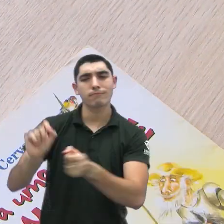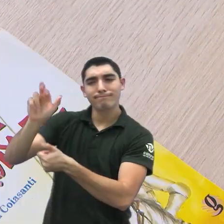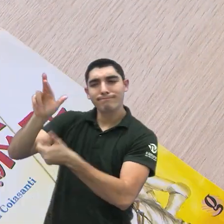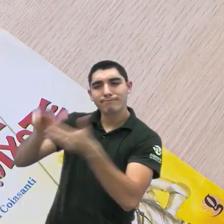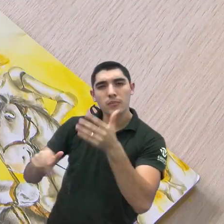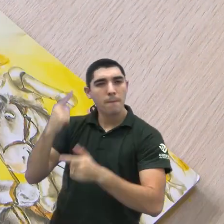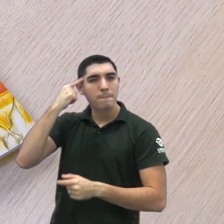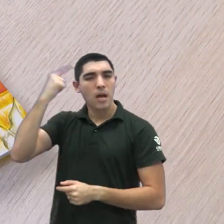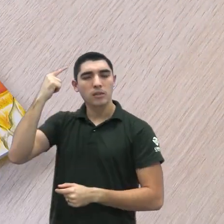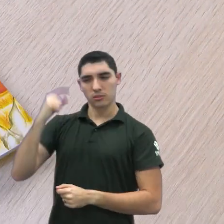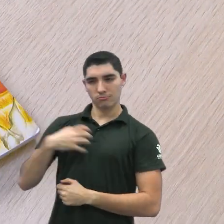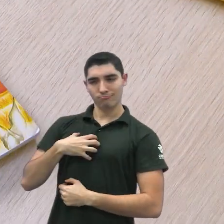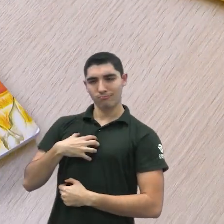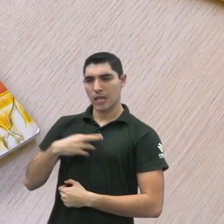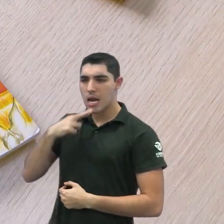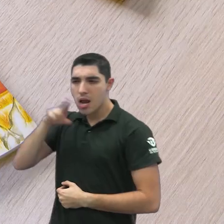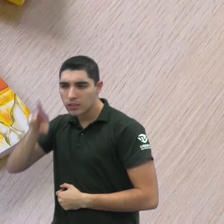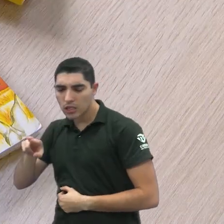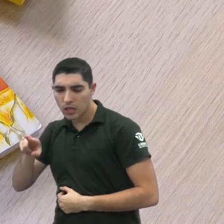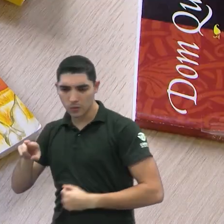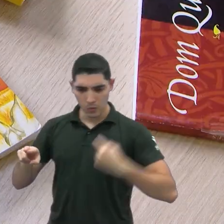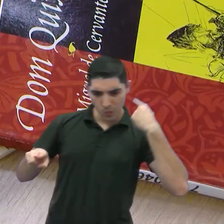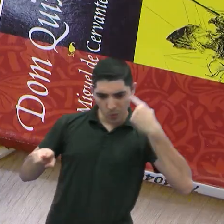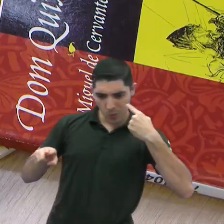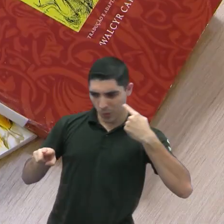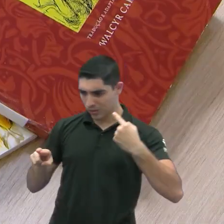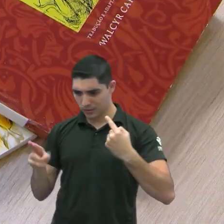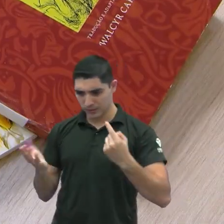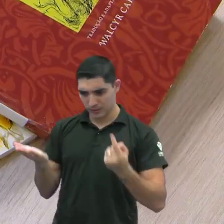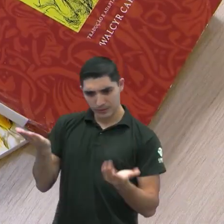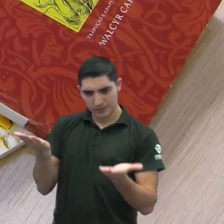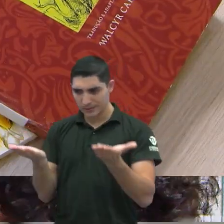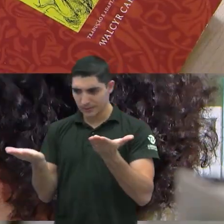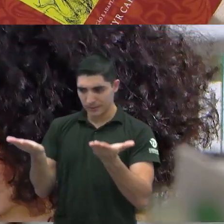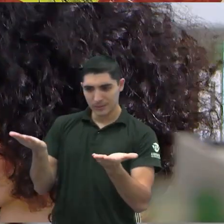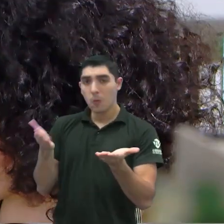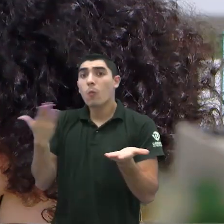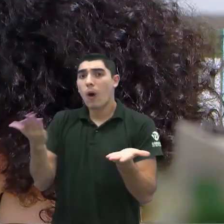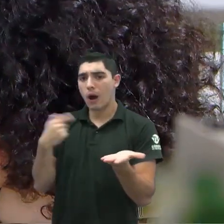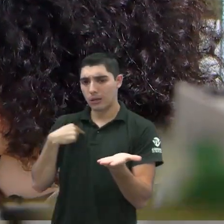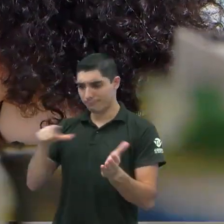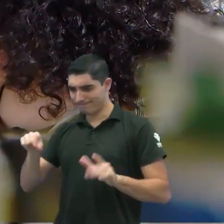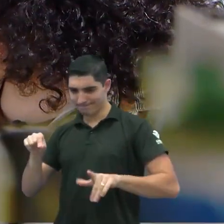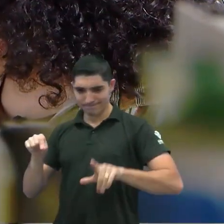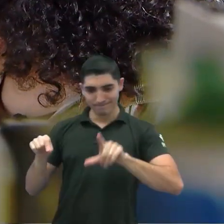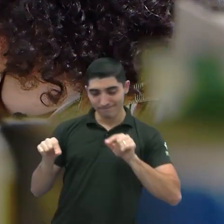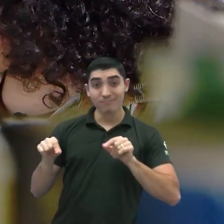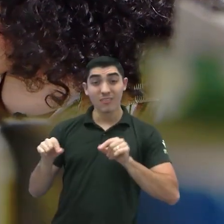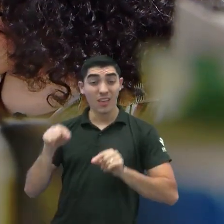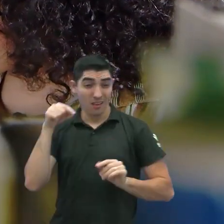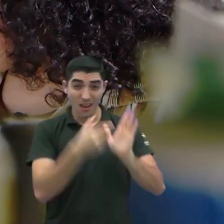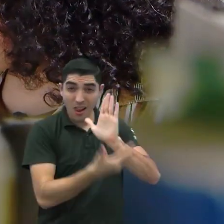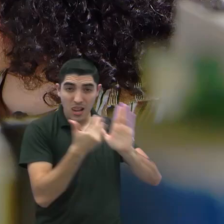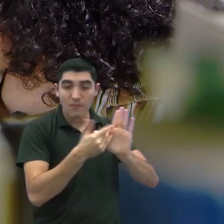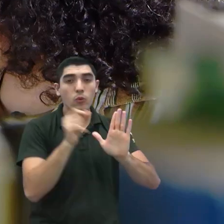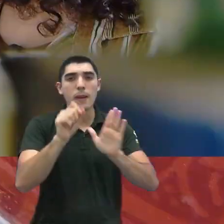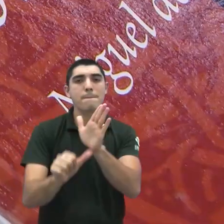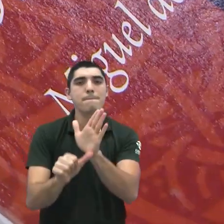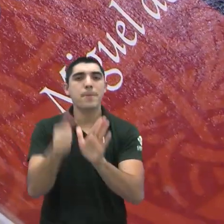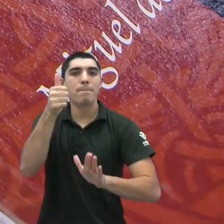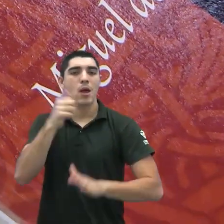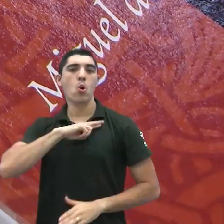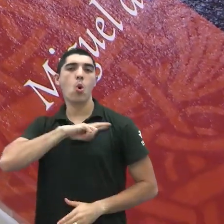razão e da loucura, nos questionando sobre a realidade que criamos. Um clássico considerado o primeiro romance